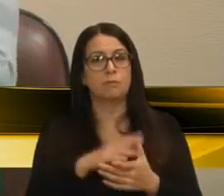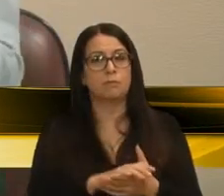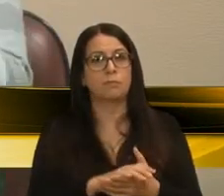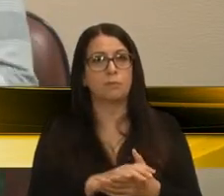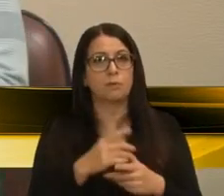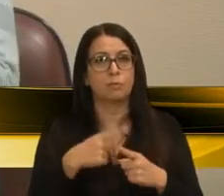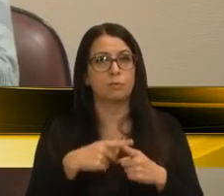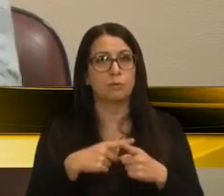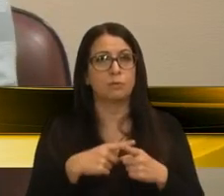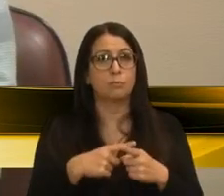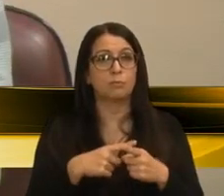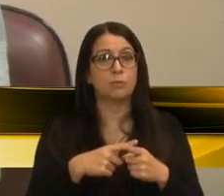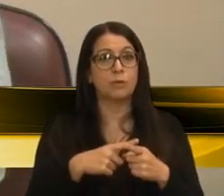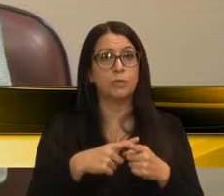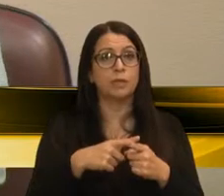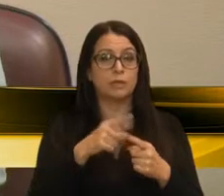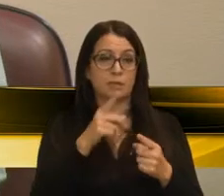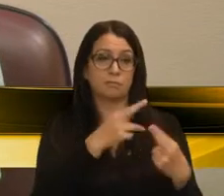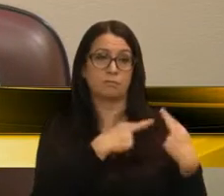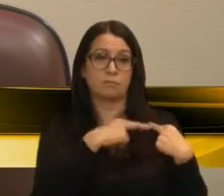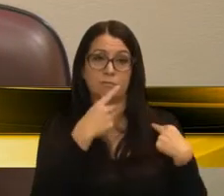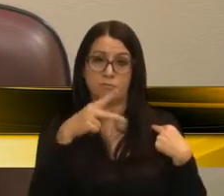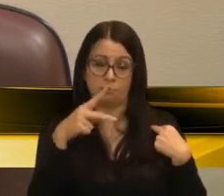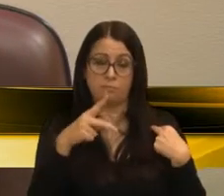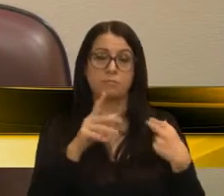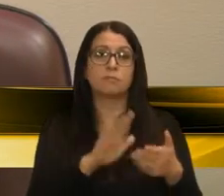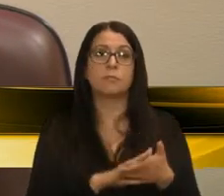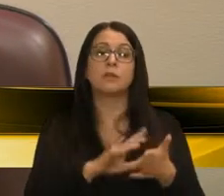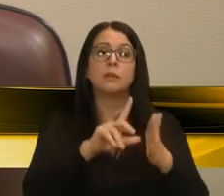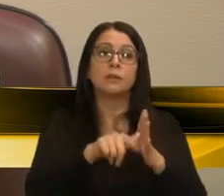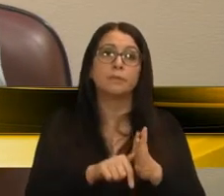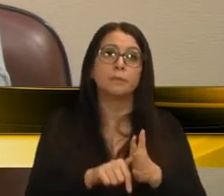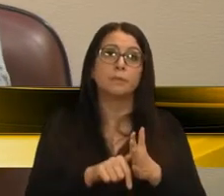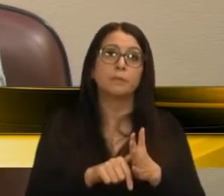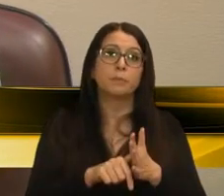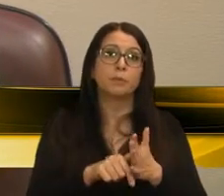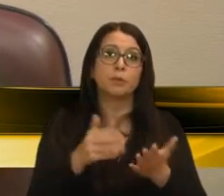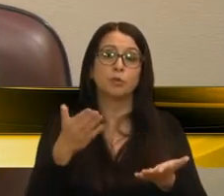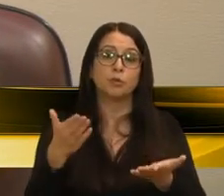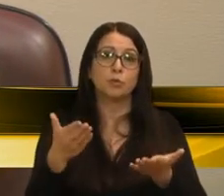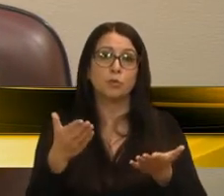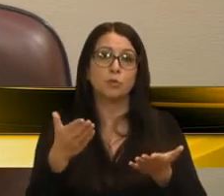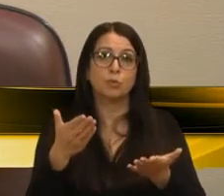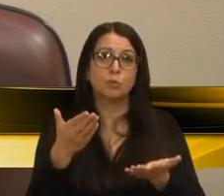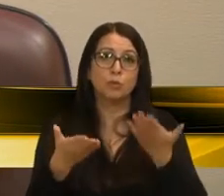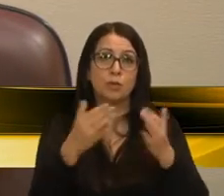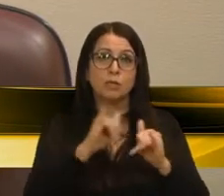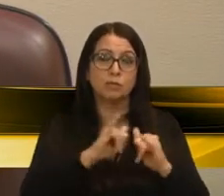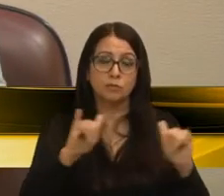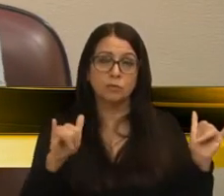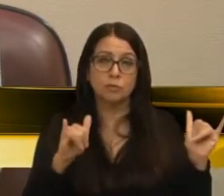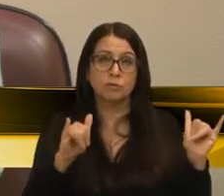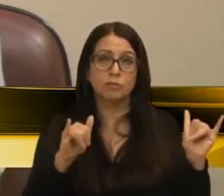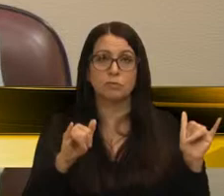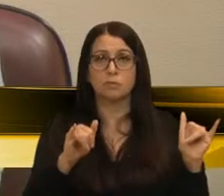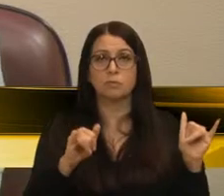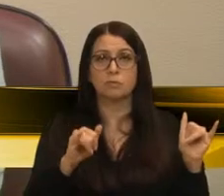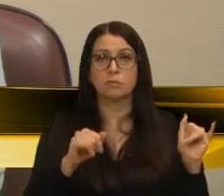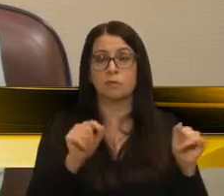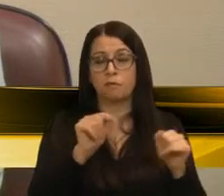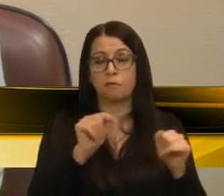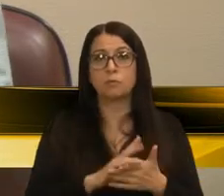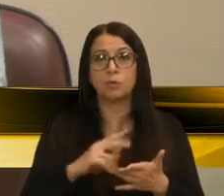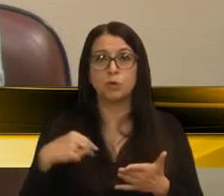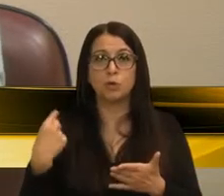até porque é uma prerrogativa dos vereadores, depois do balanço divulgado, naturalmente fazem um